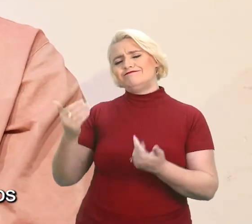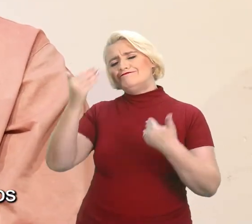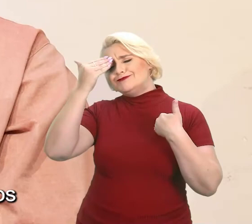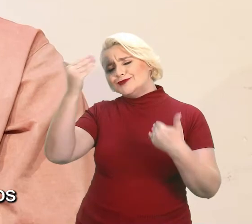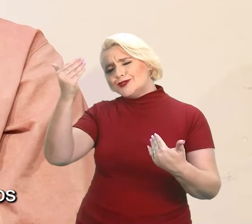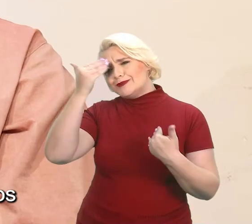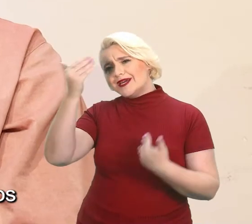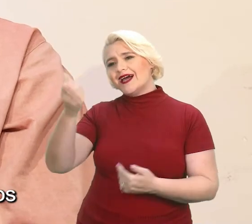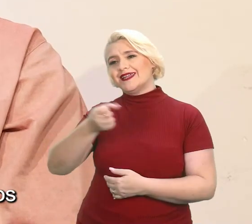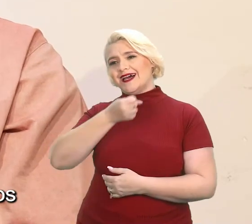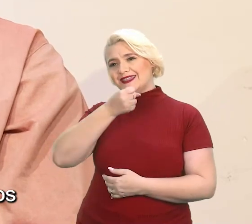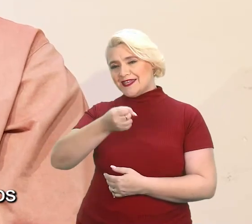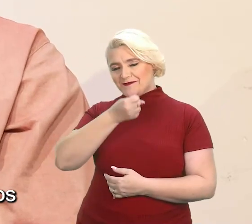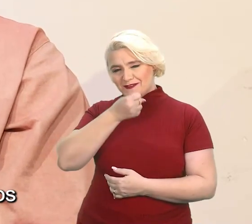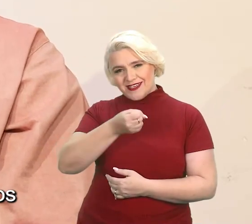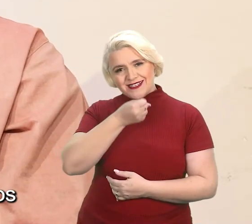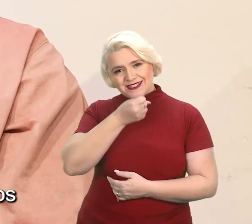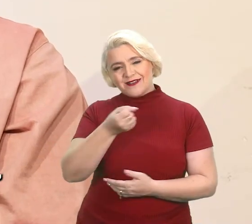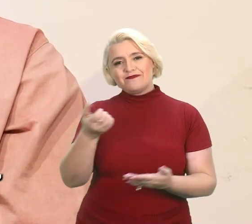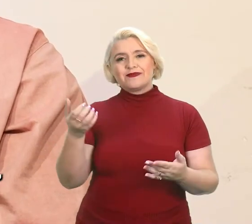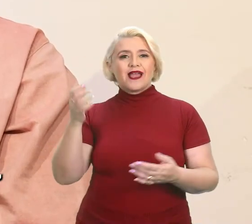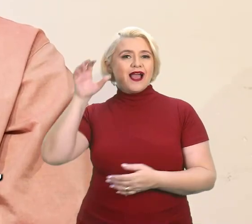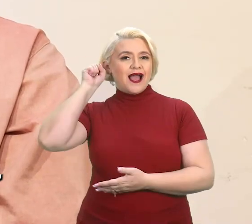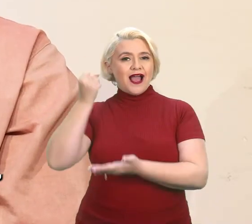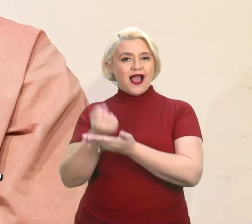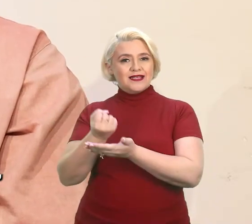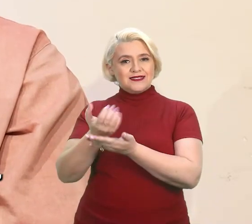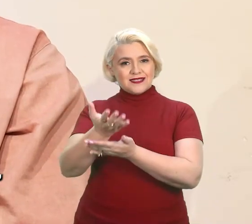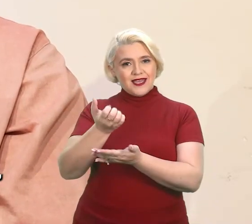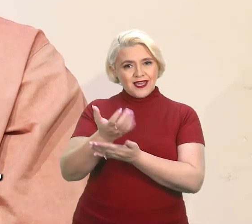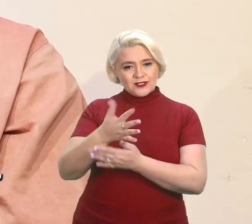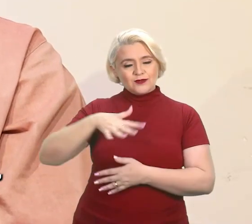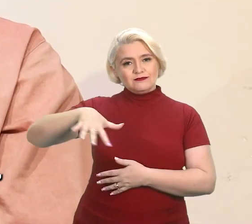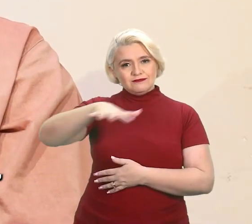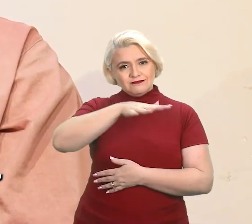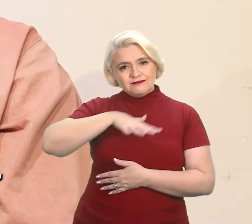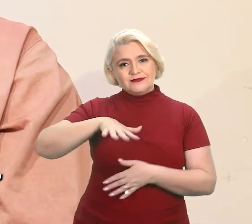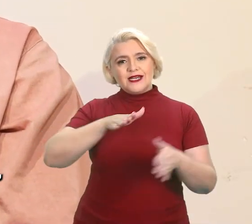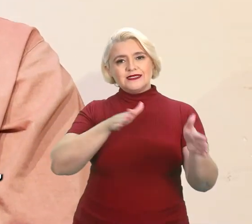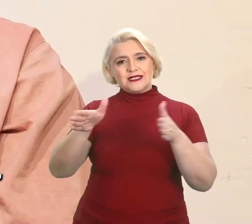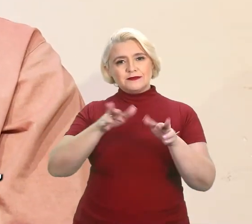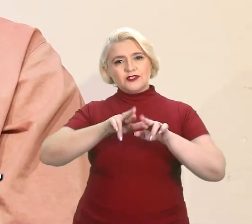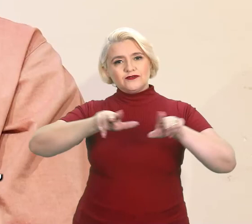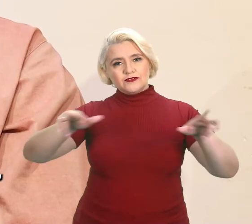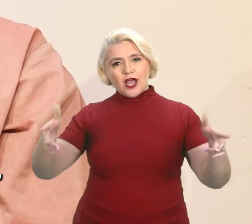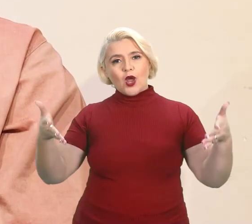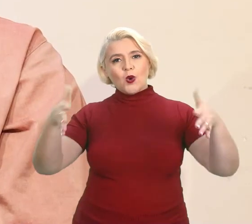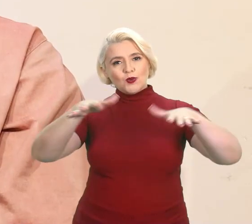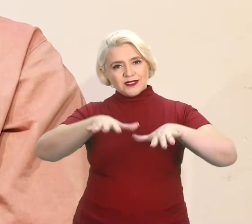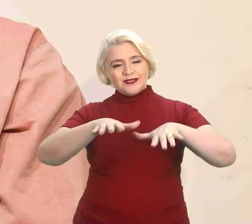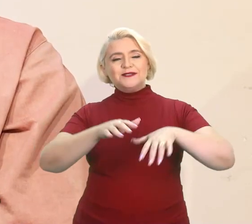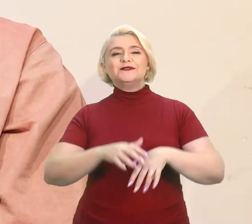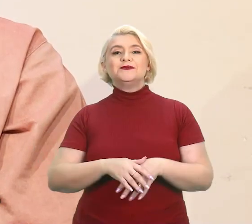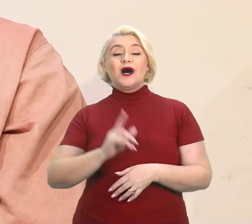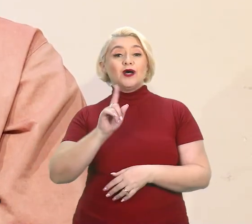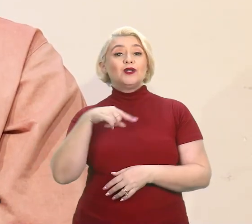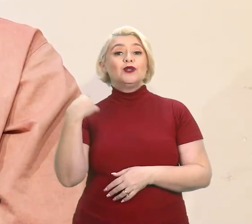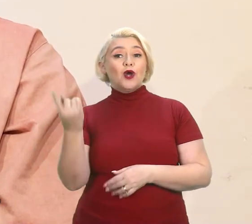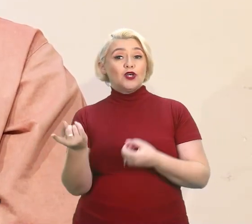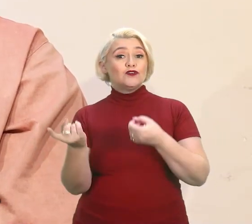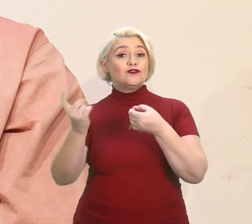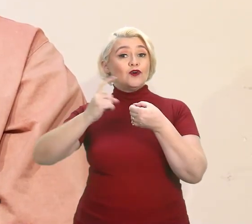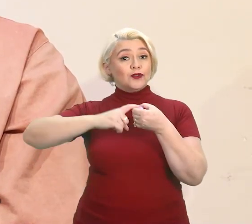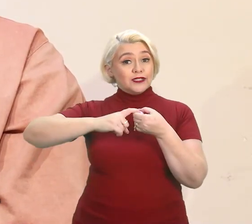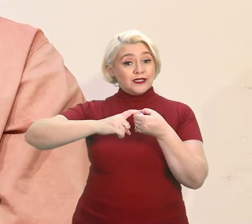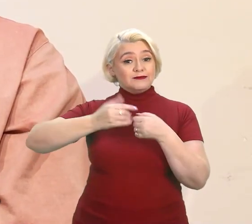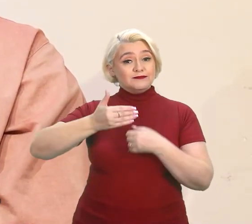muito obrigado pela entrevista. O Acesso Podcast é o espaço de acessibilidade, diversidade e inclusão. Nós